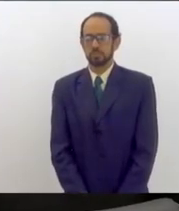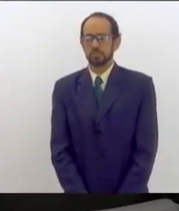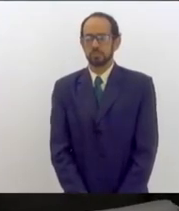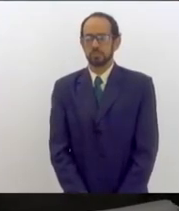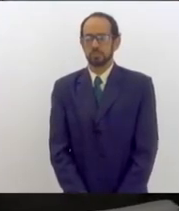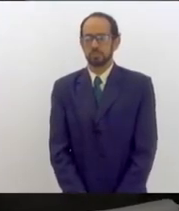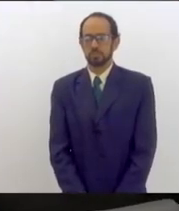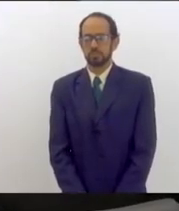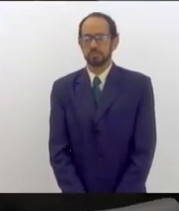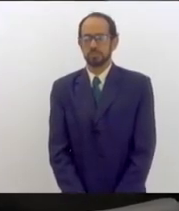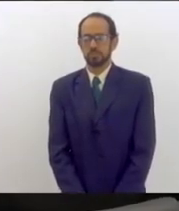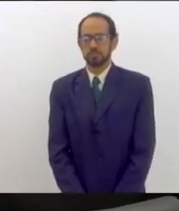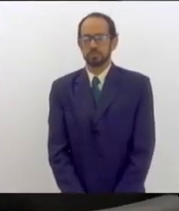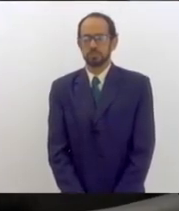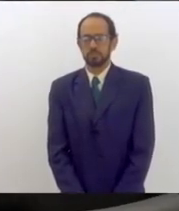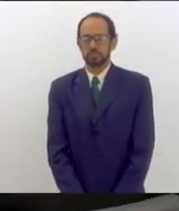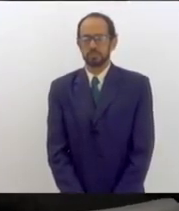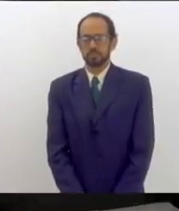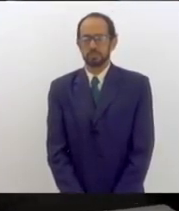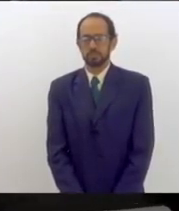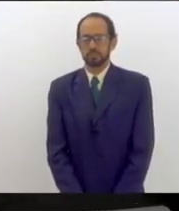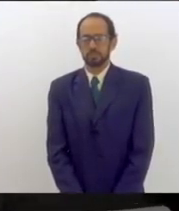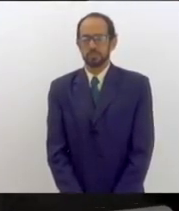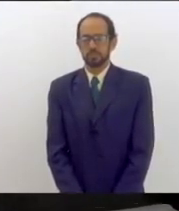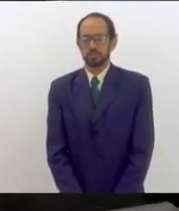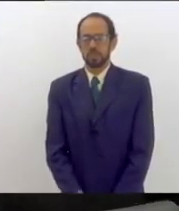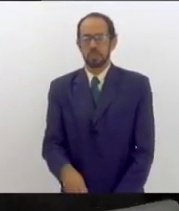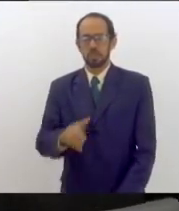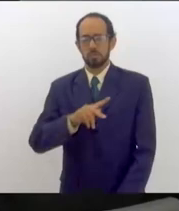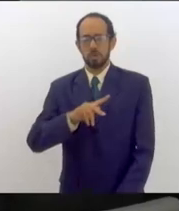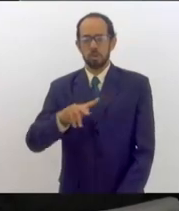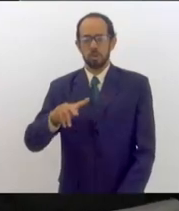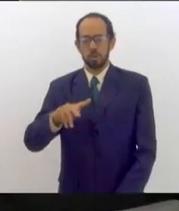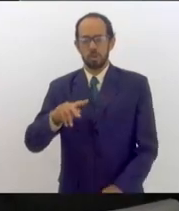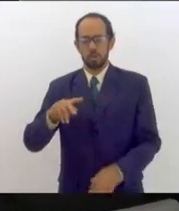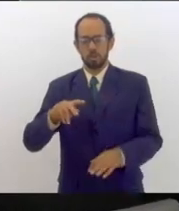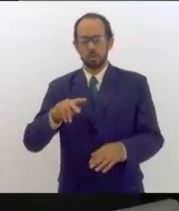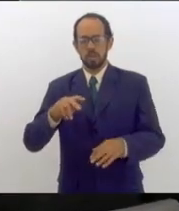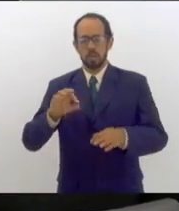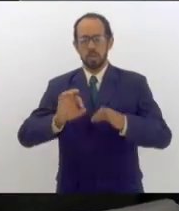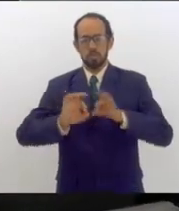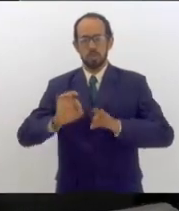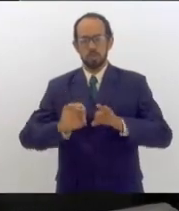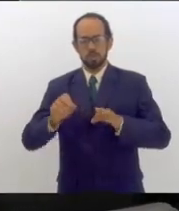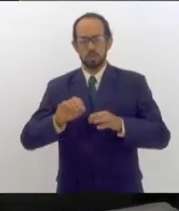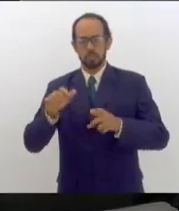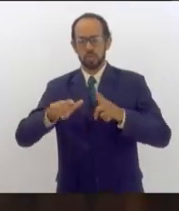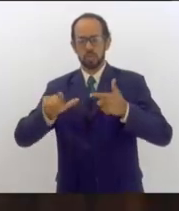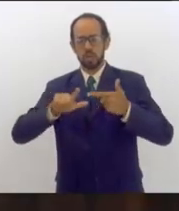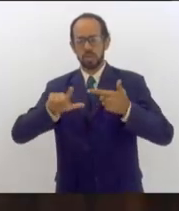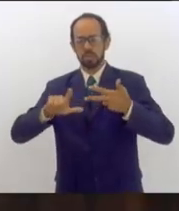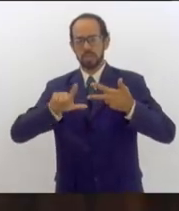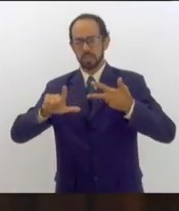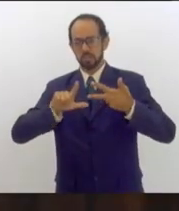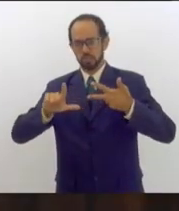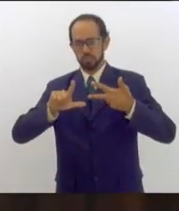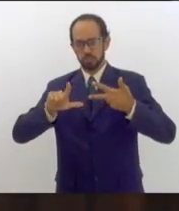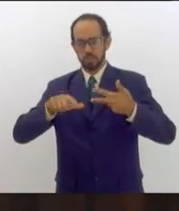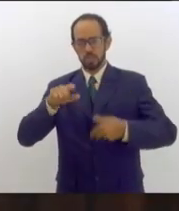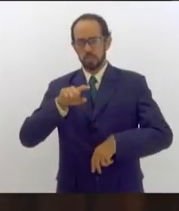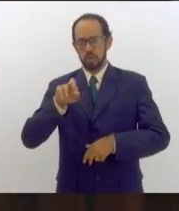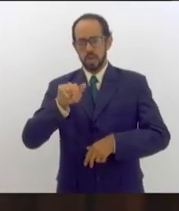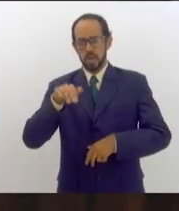ultimamente já tem uma resolução pode ler ele projeto de resolução 16 21 de 22 de autoria do Deputado Renato